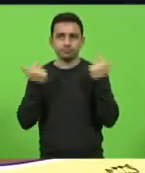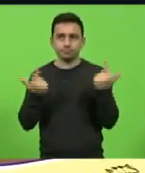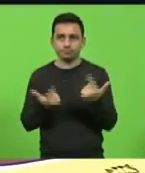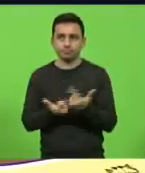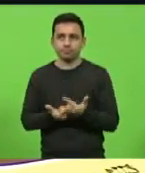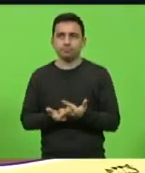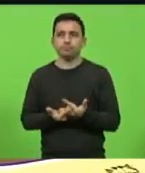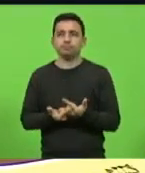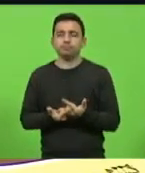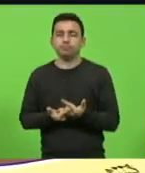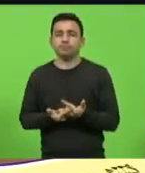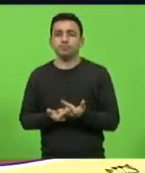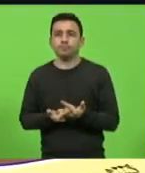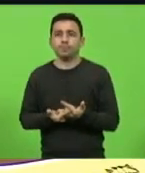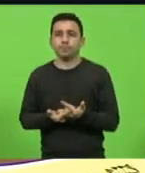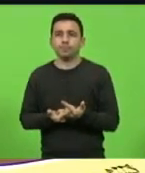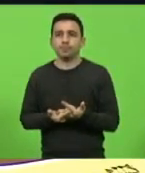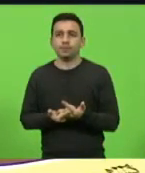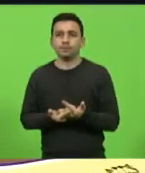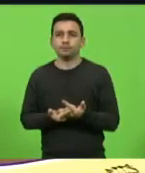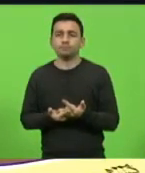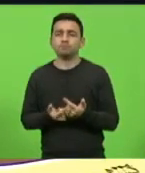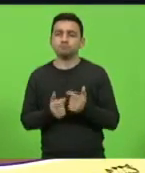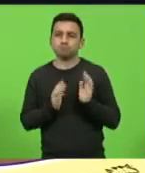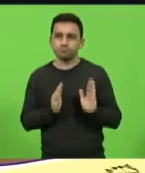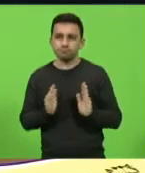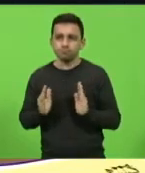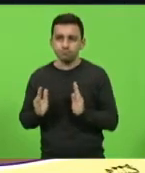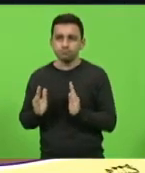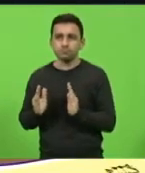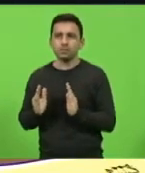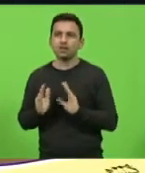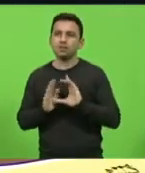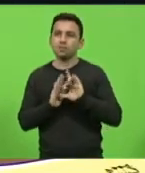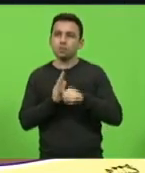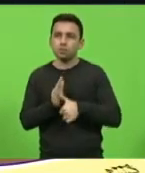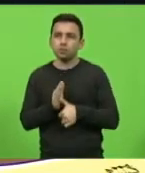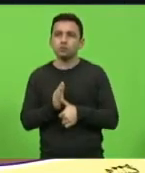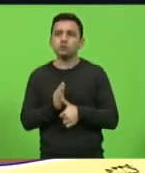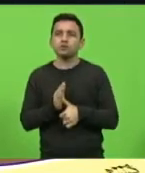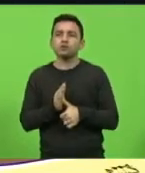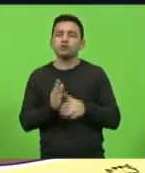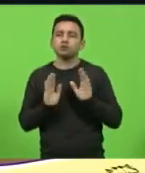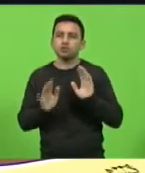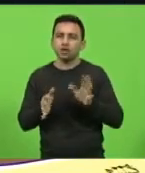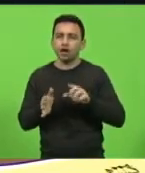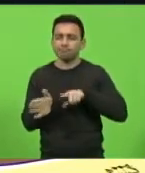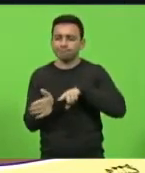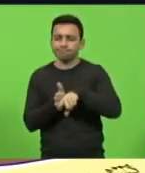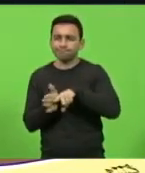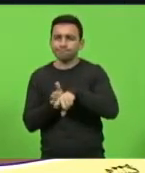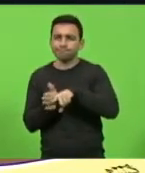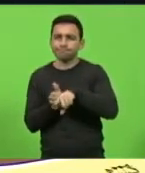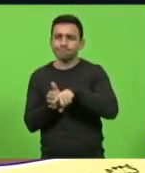Legislativa, odiernamente, após ampla e profunda investigação dos